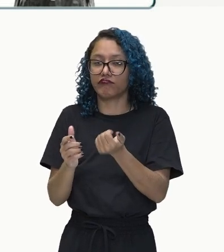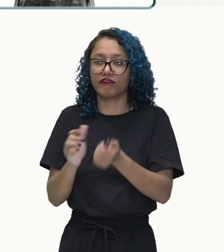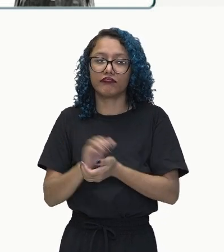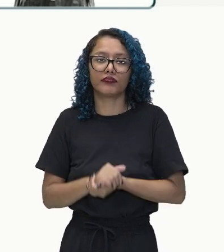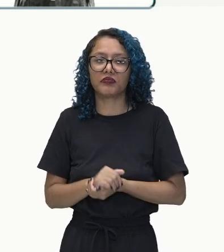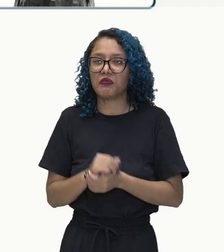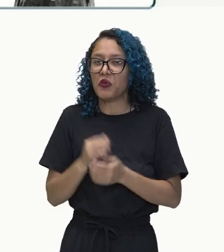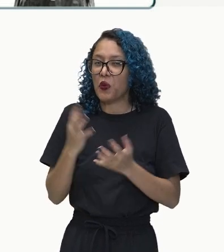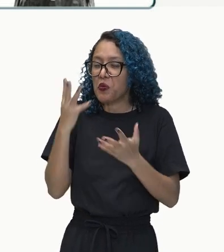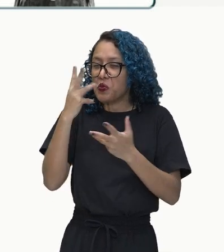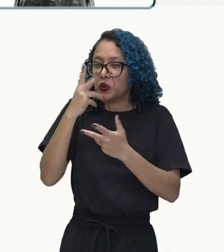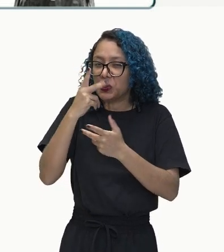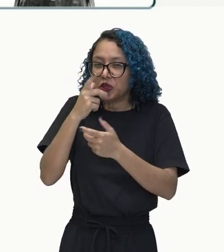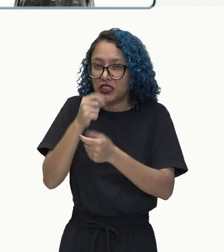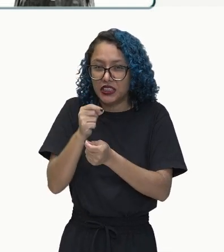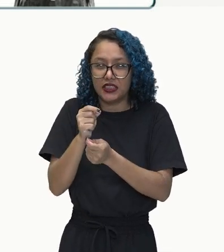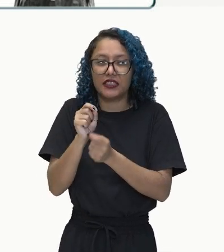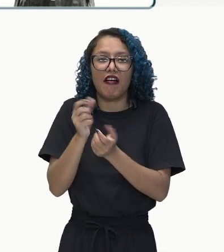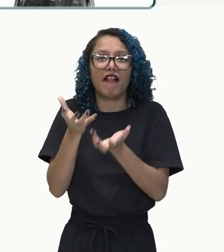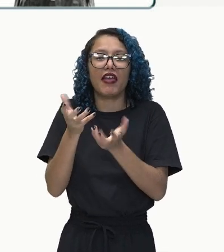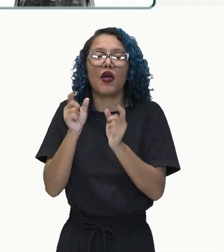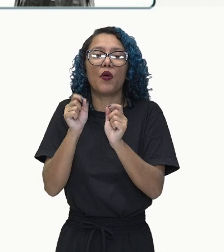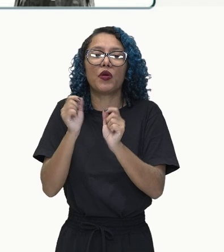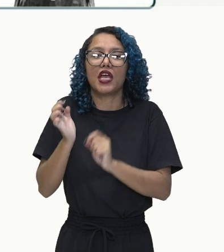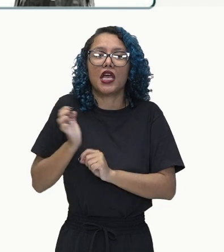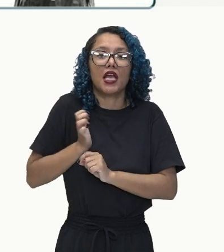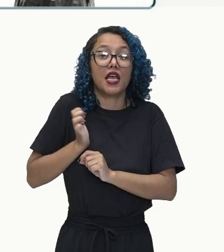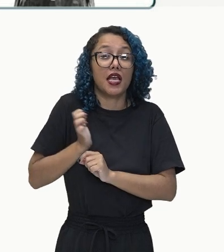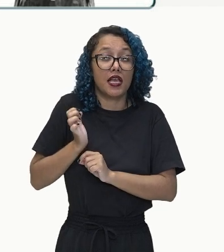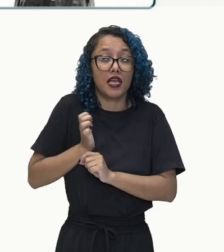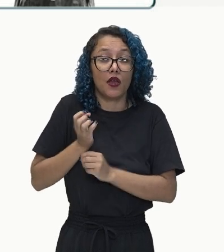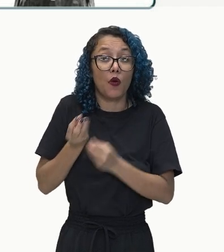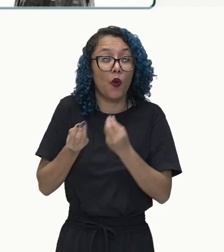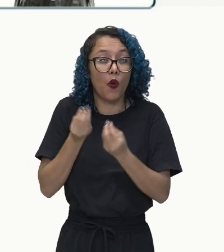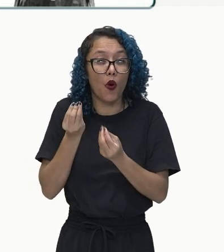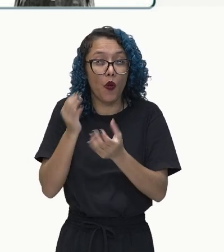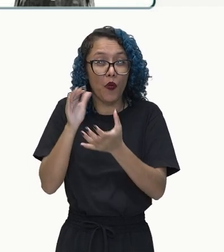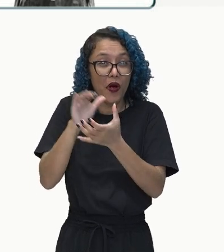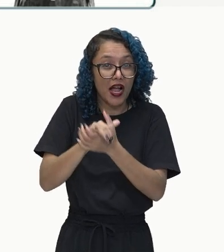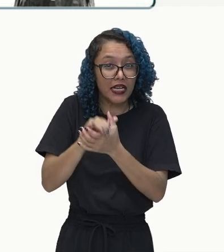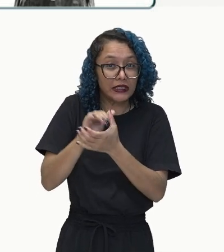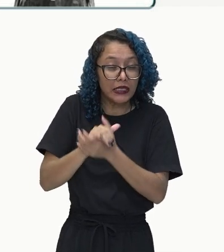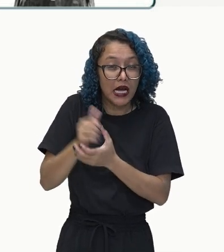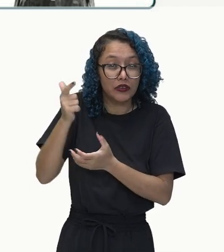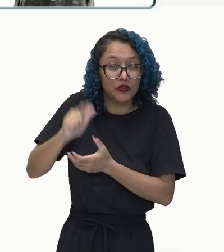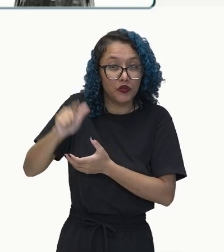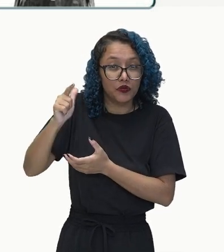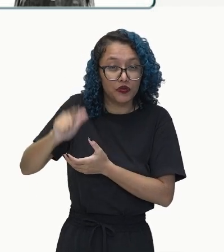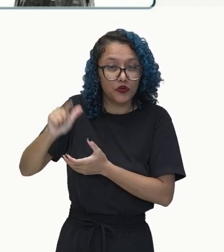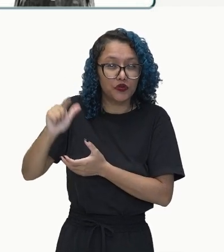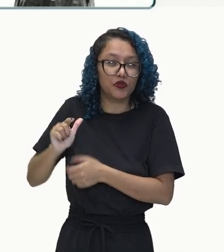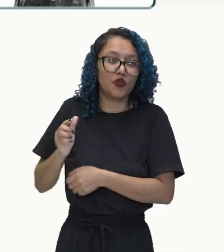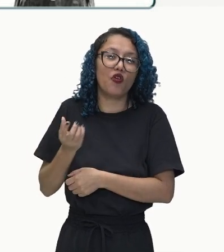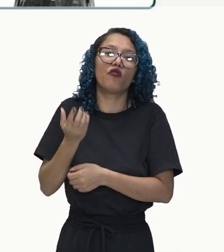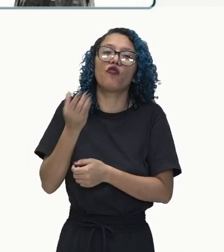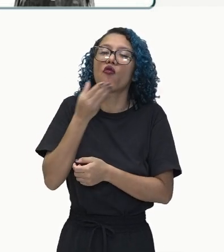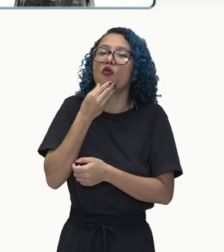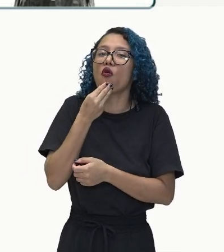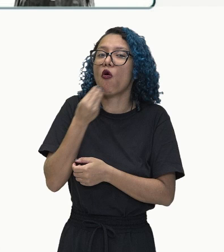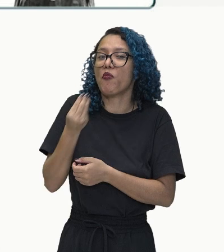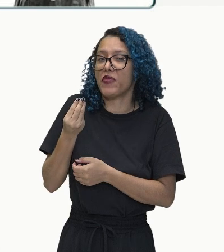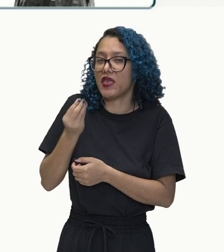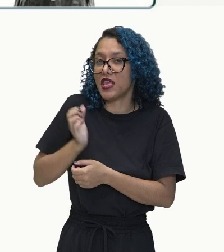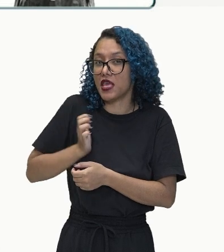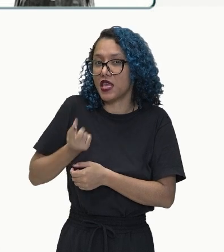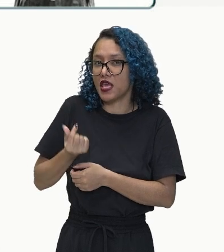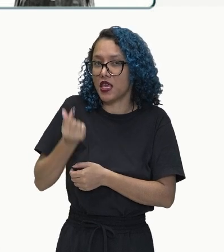disposta a enriquecer depois de 2 ou 3 casamentos com milionários. Aí nós já temos o enredo aí do filme, né, que